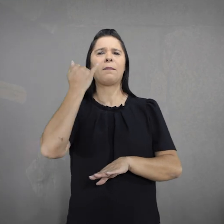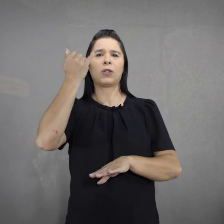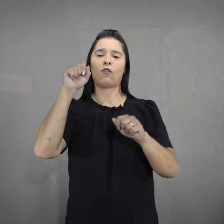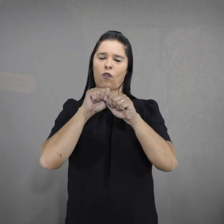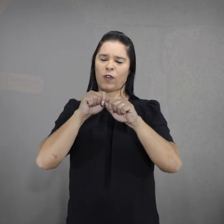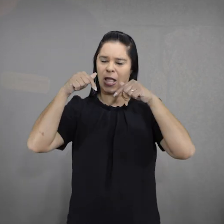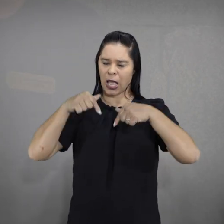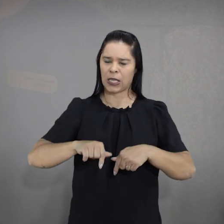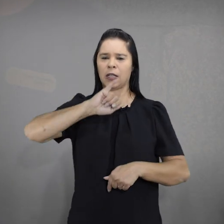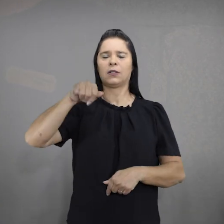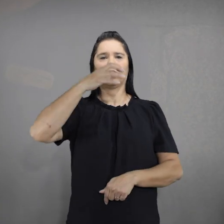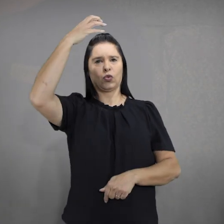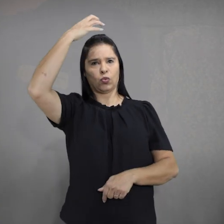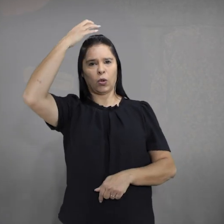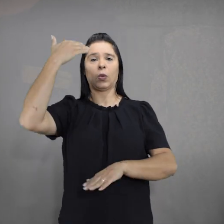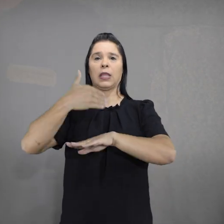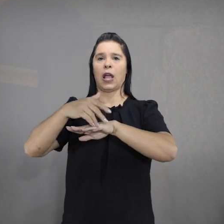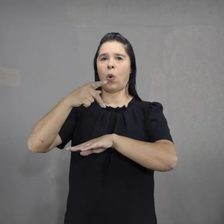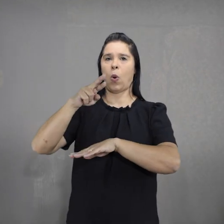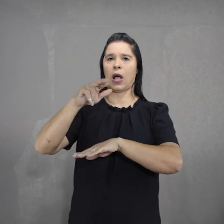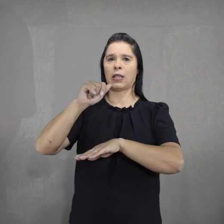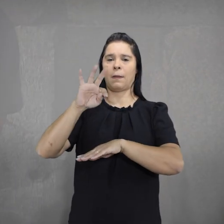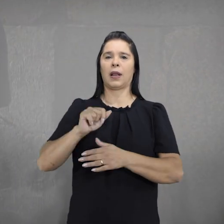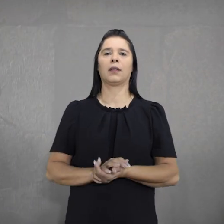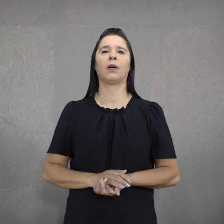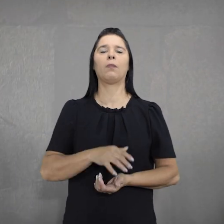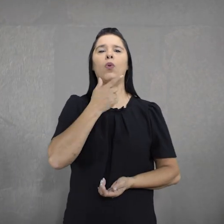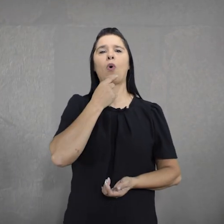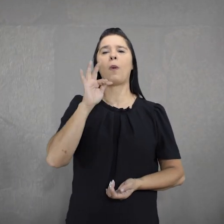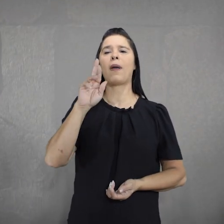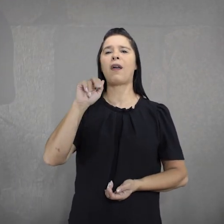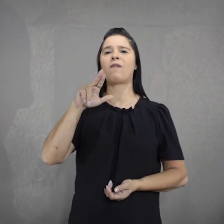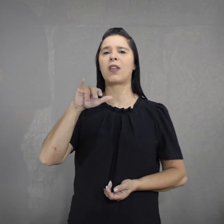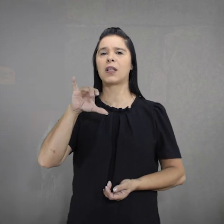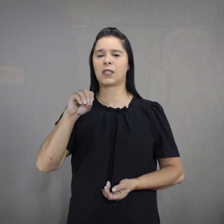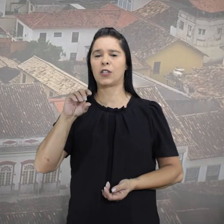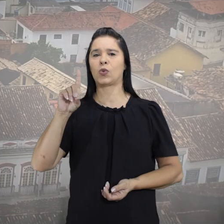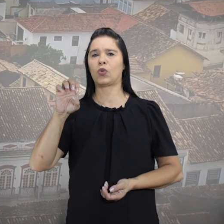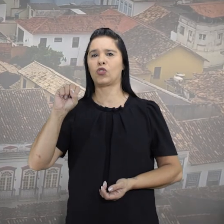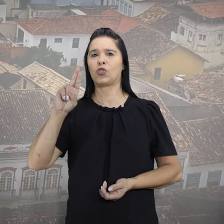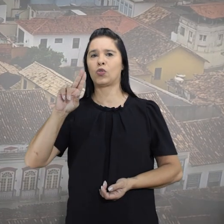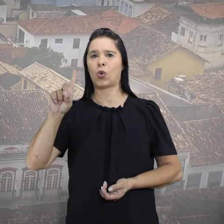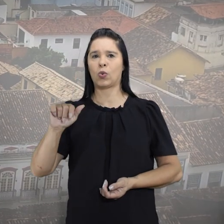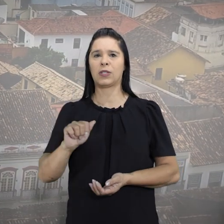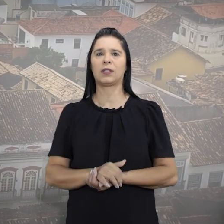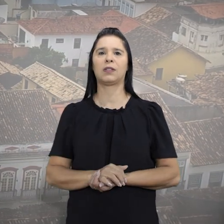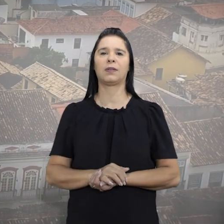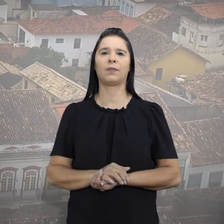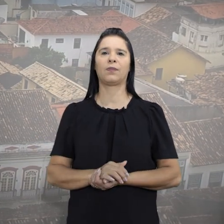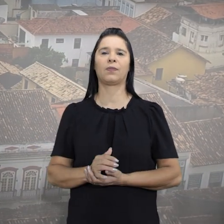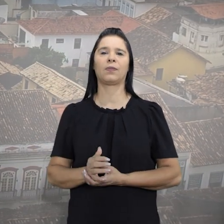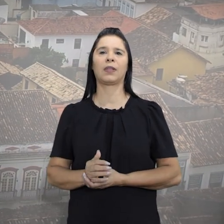feito aqui em São João del Rei, na Rua da Prata ali, pelo Francisco Bernardes de Souza, né? Foi fundido